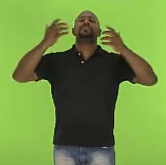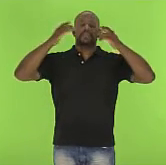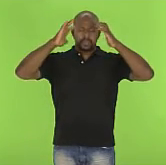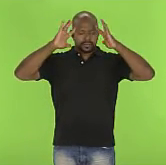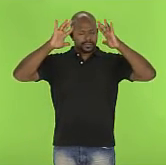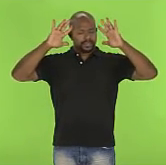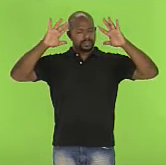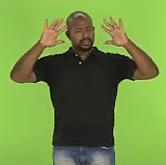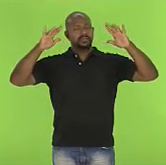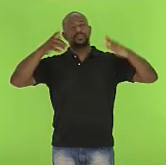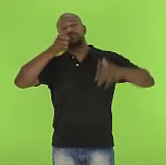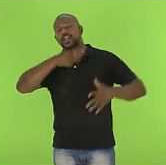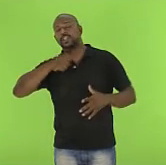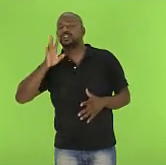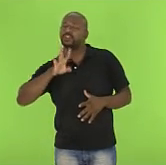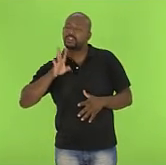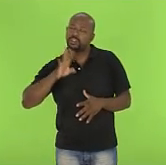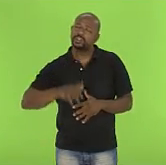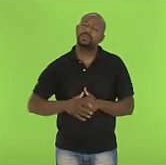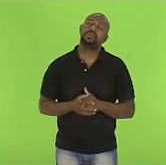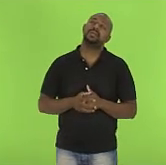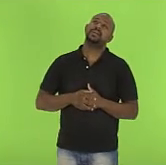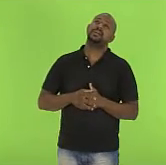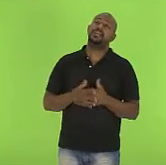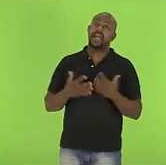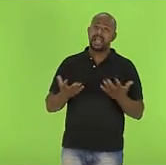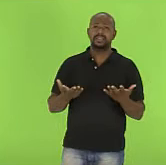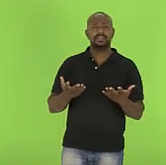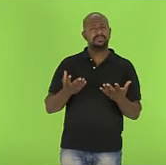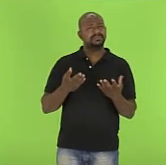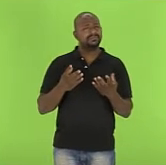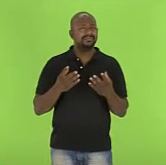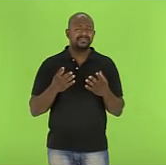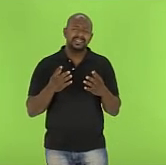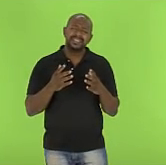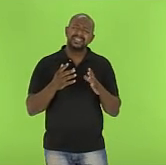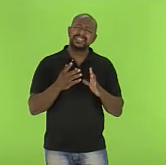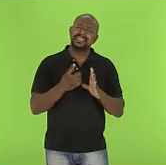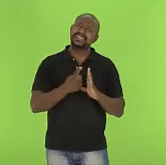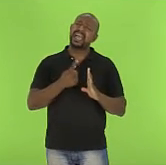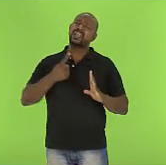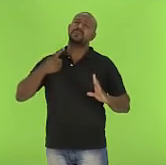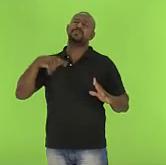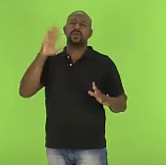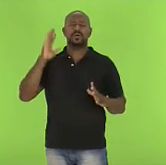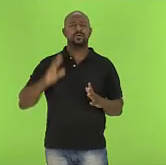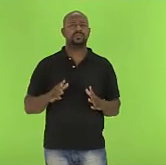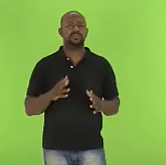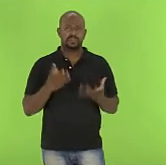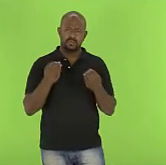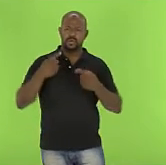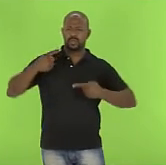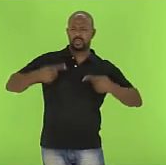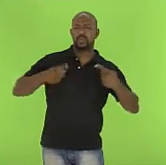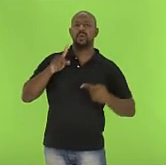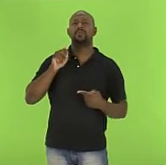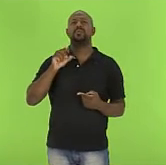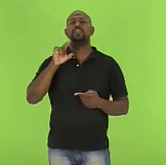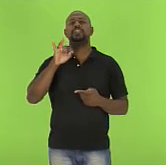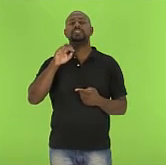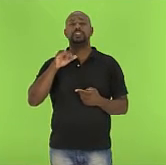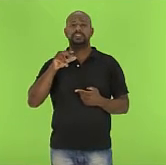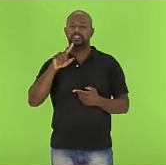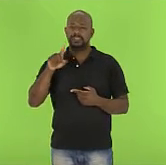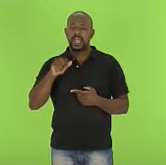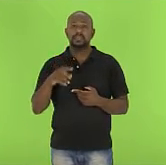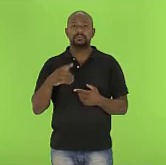lugar reflexivo, num lugar divertido. Sair um pouco. A gente é muito politizado,